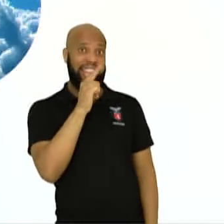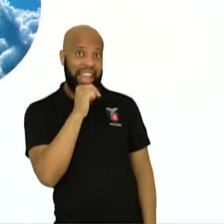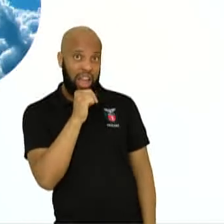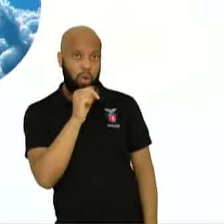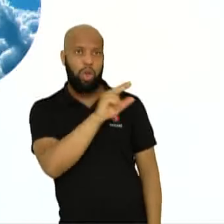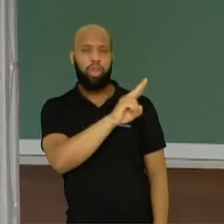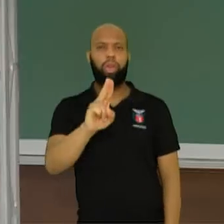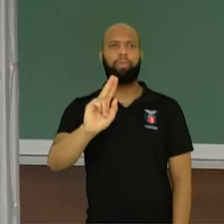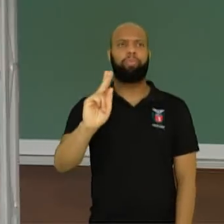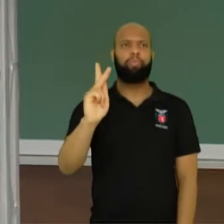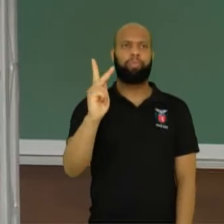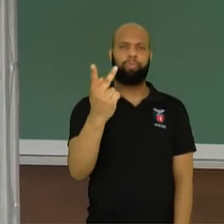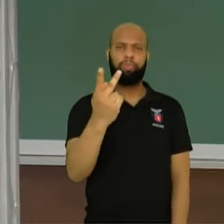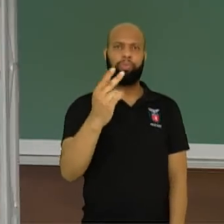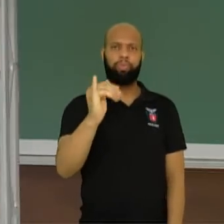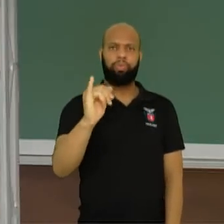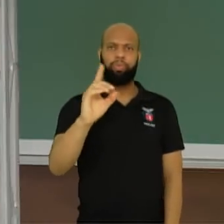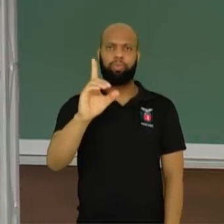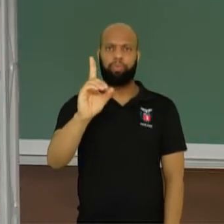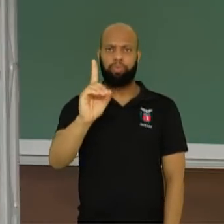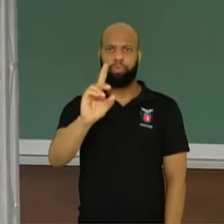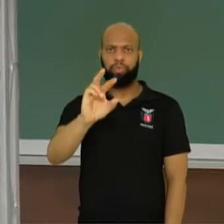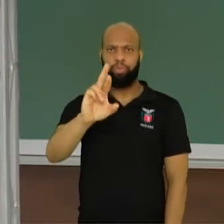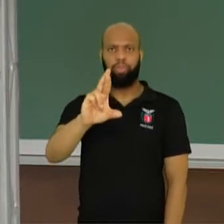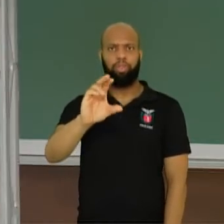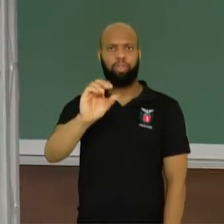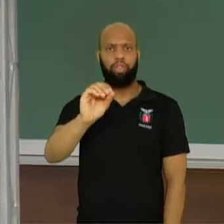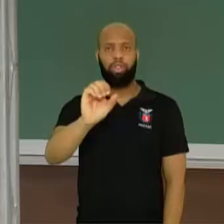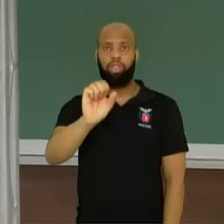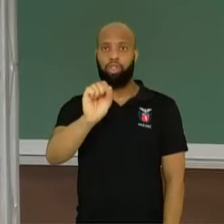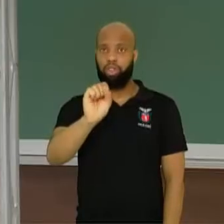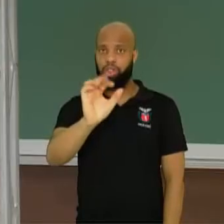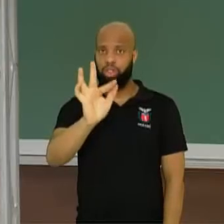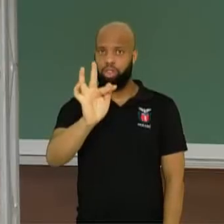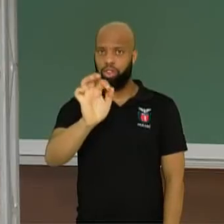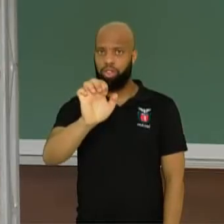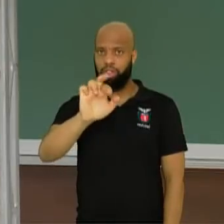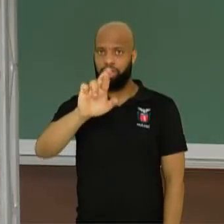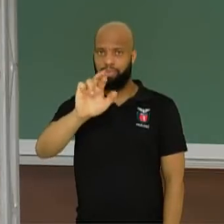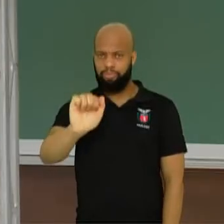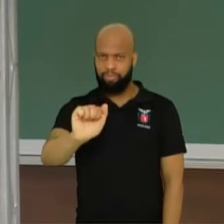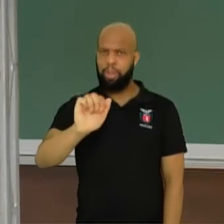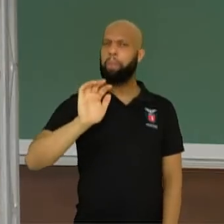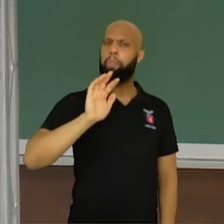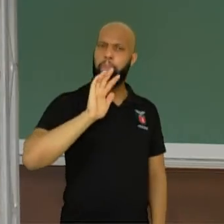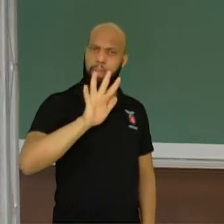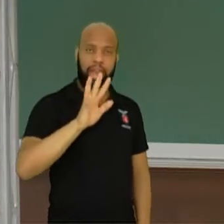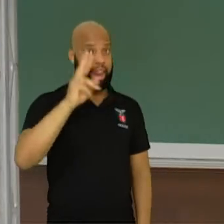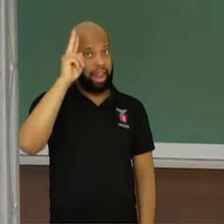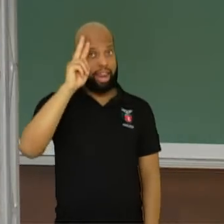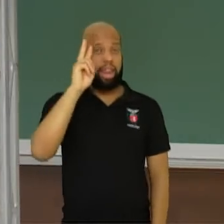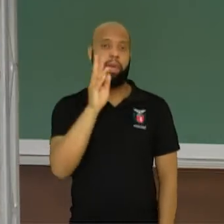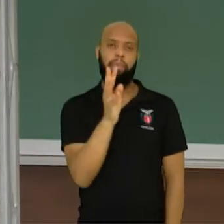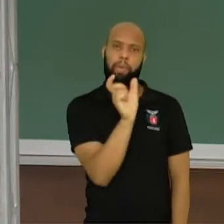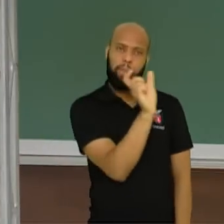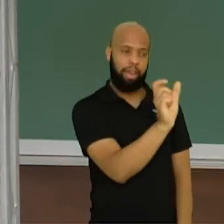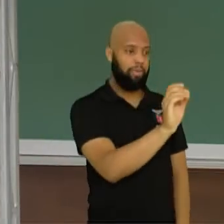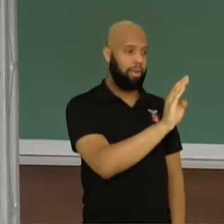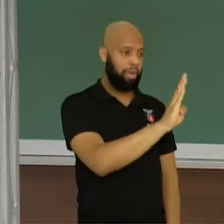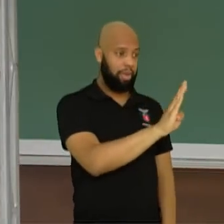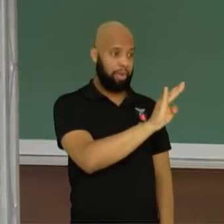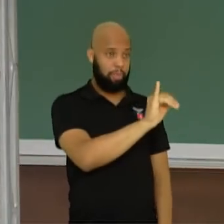o planeta Terra, onde eu vou encontrar 3 regiões distintas. A hidrosfera, a atmosfera